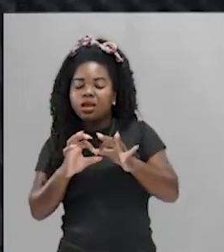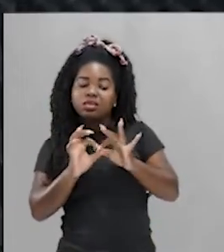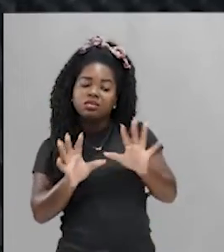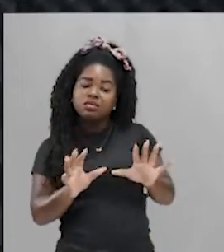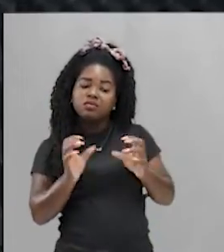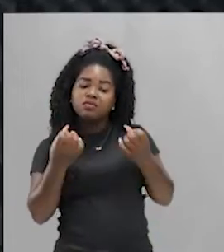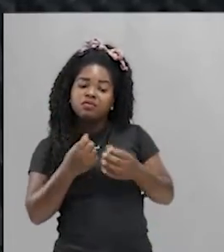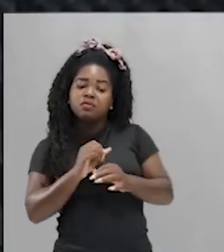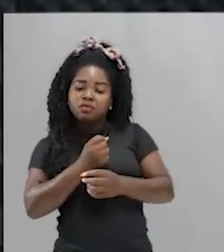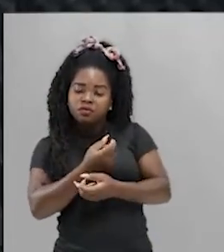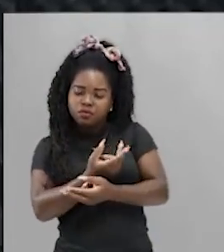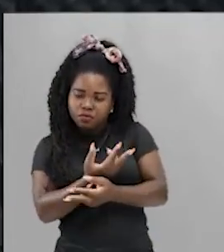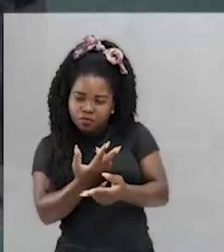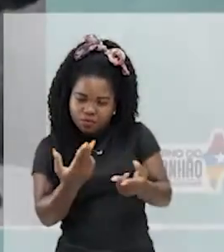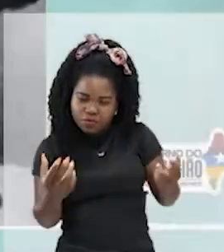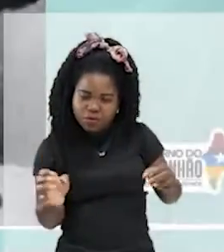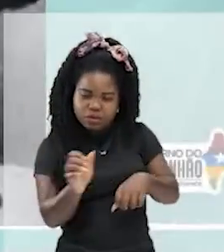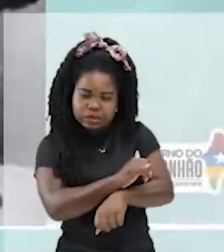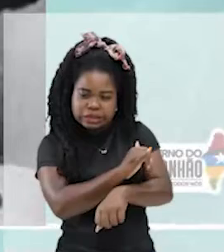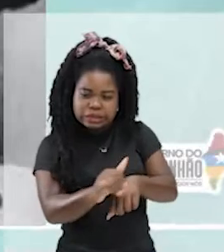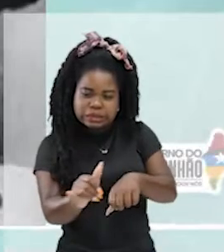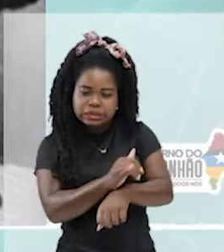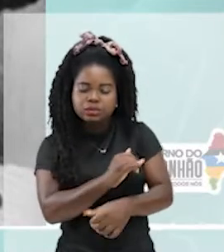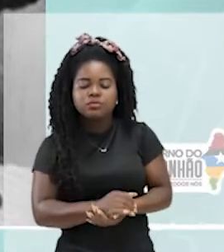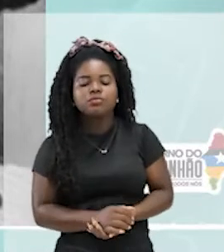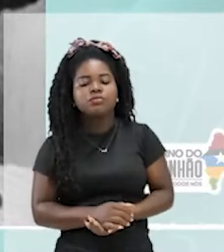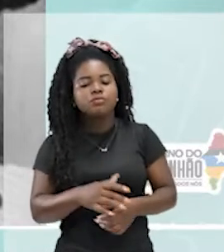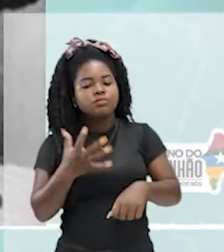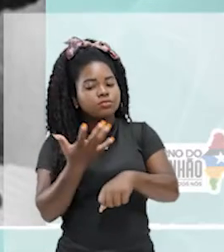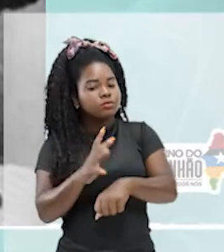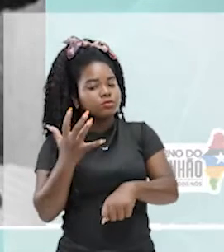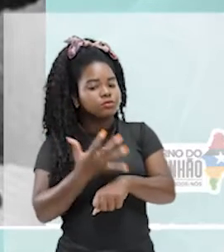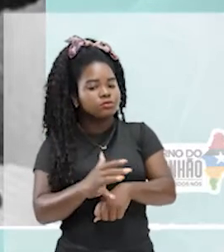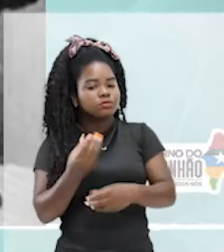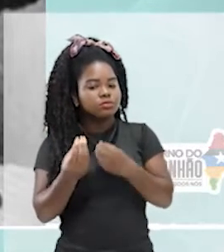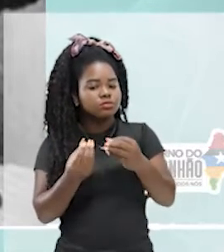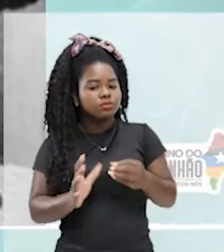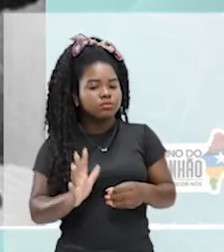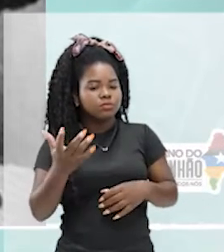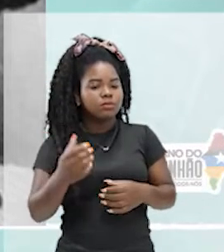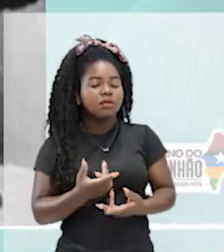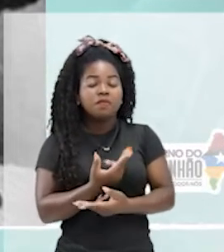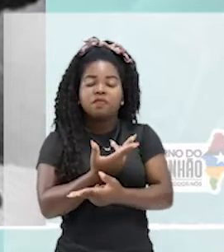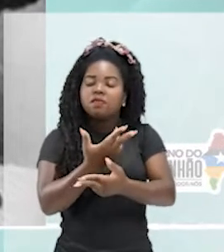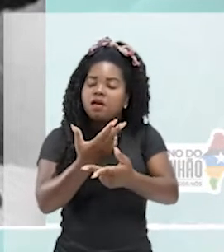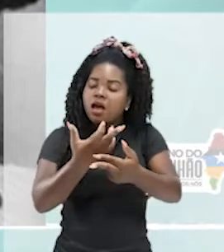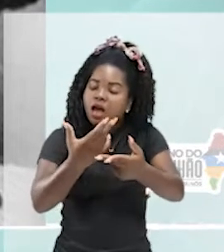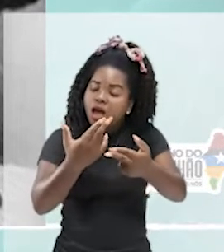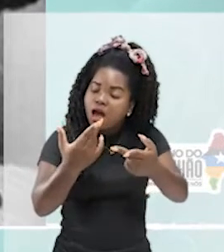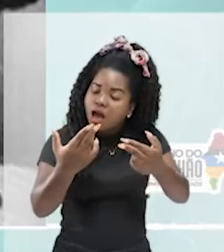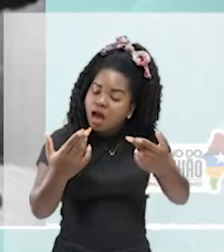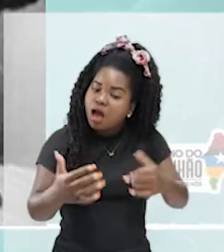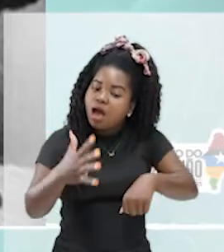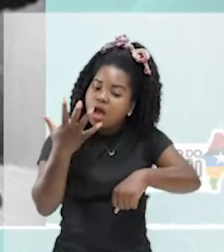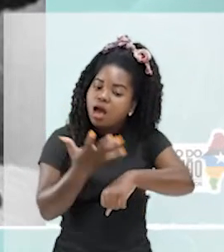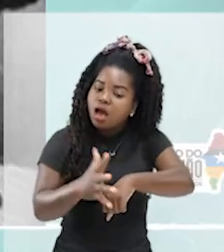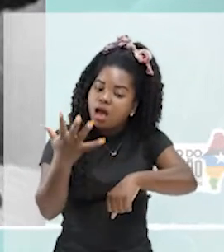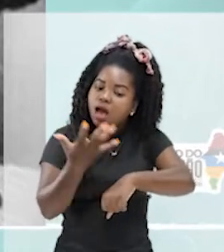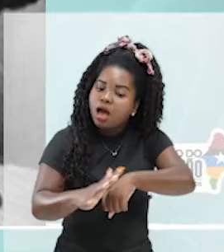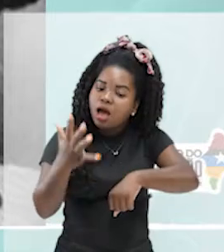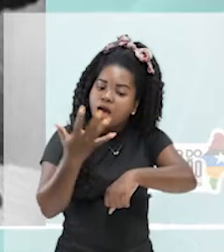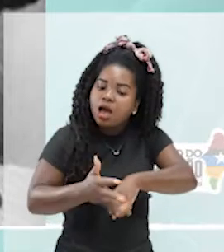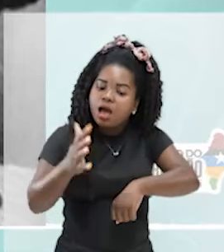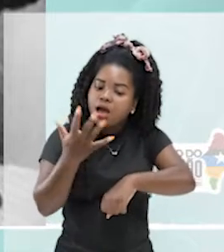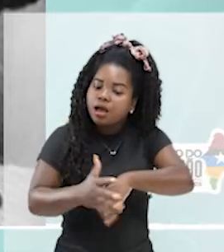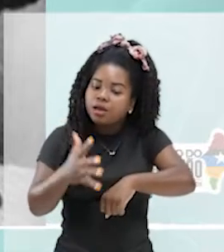uma série de estratégias e mecanismos. O ensaio, né, muitos exercícios, extremos até exaustão,